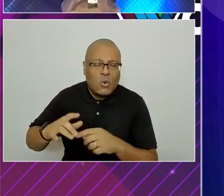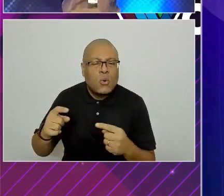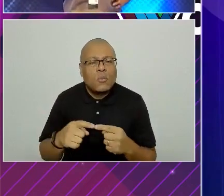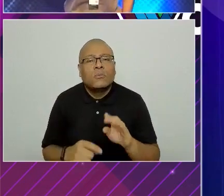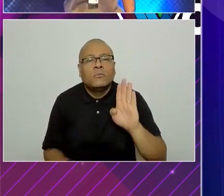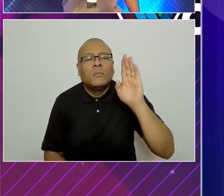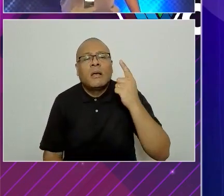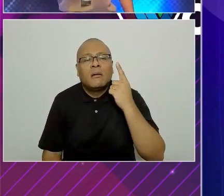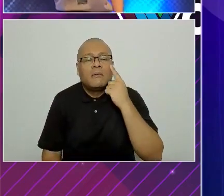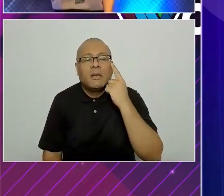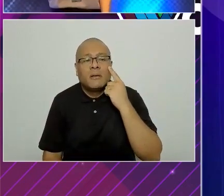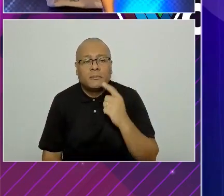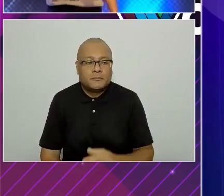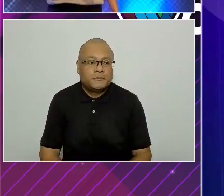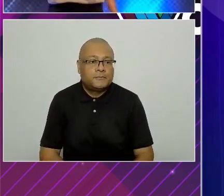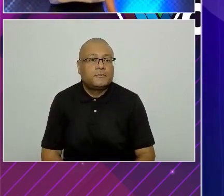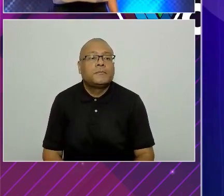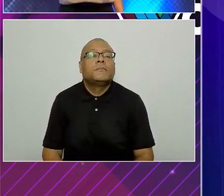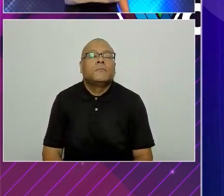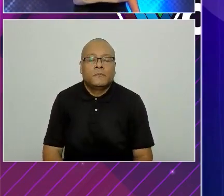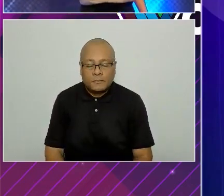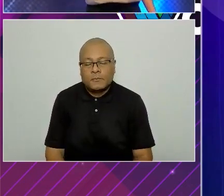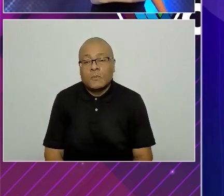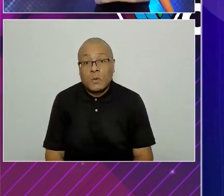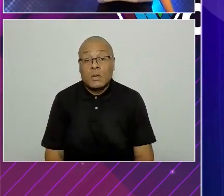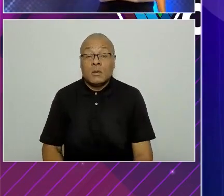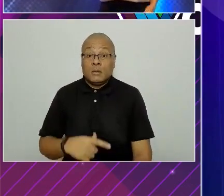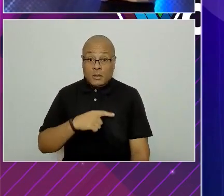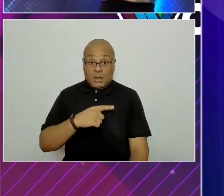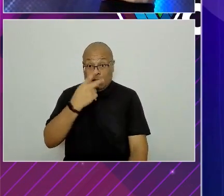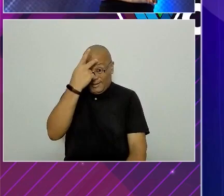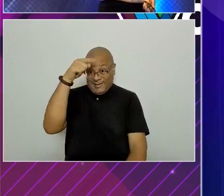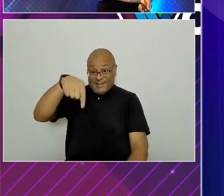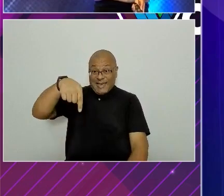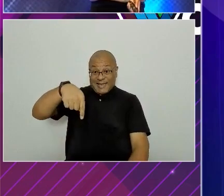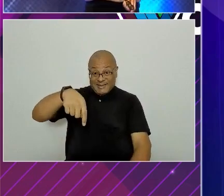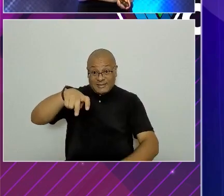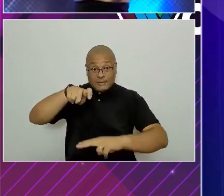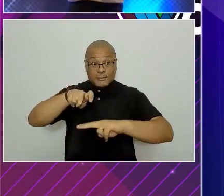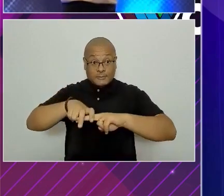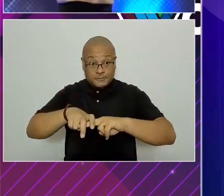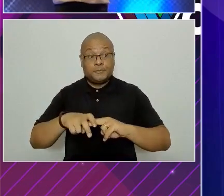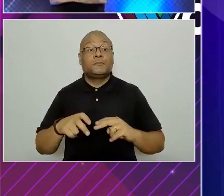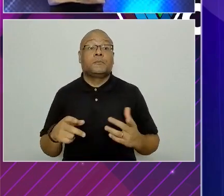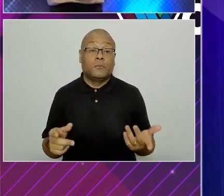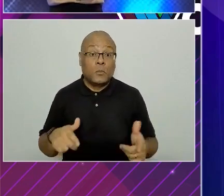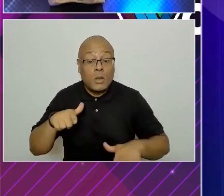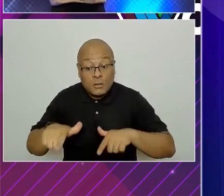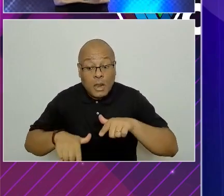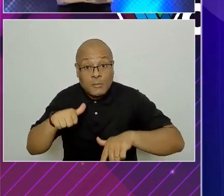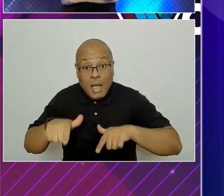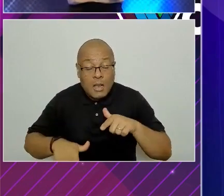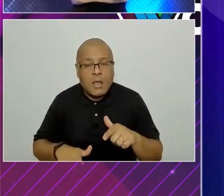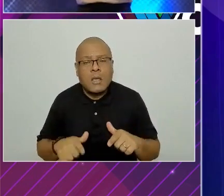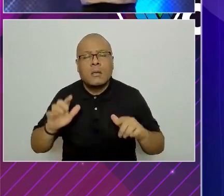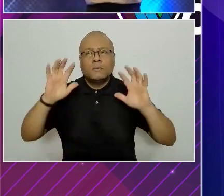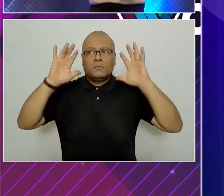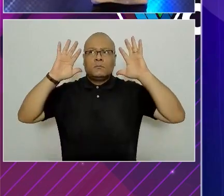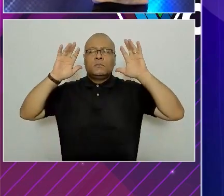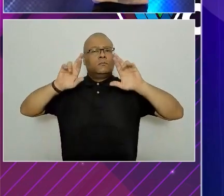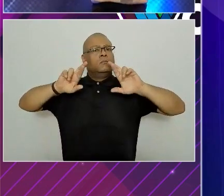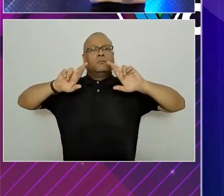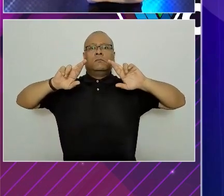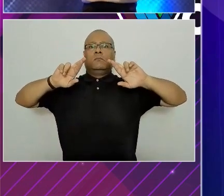computacional? Perfeito. Então, a gente tem aqui pessoas, né, provavelmente de diferentes áreas de atuação, que conseguiu visualizar diferentes